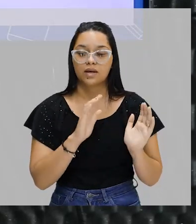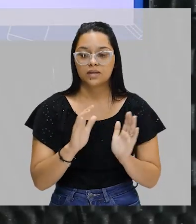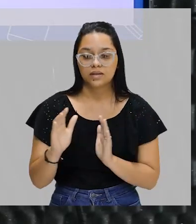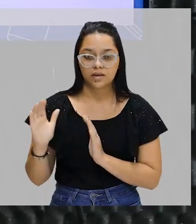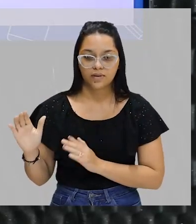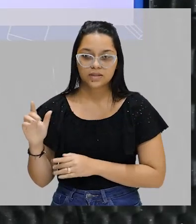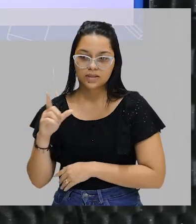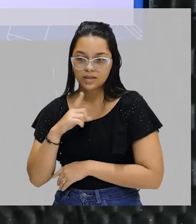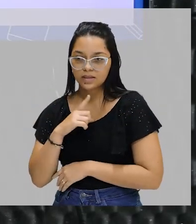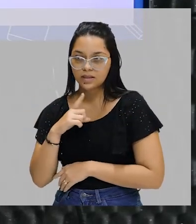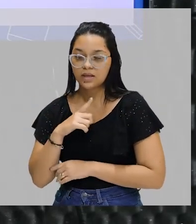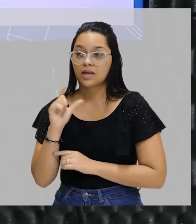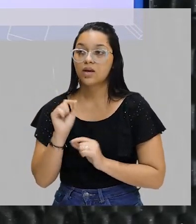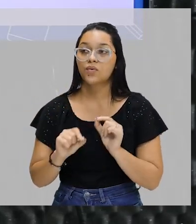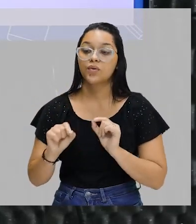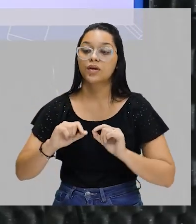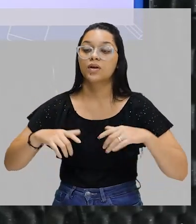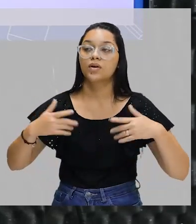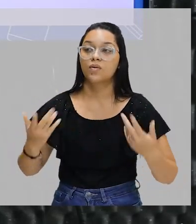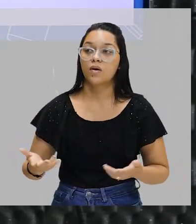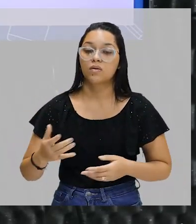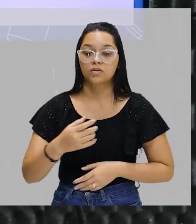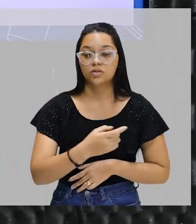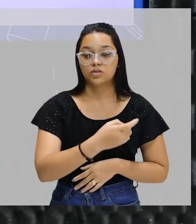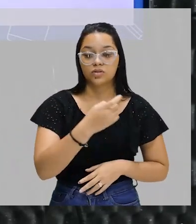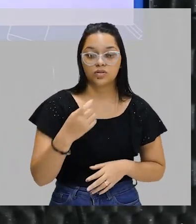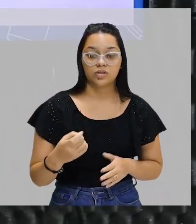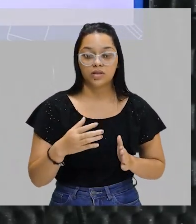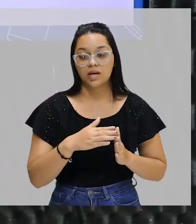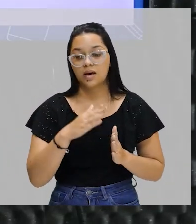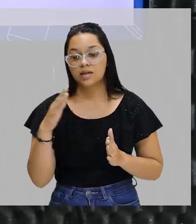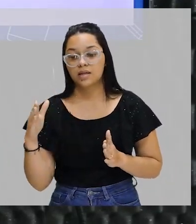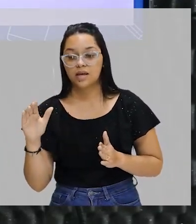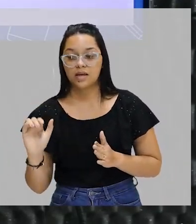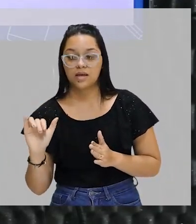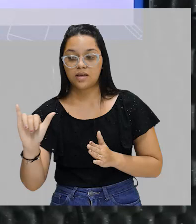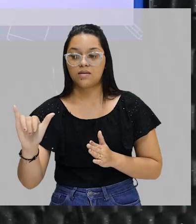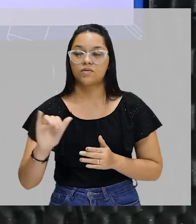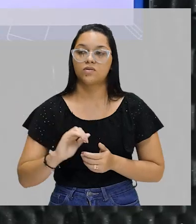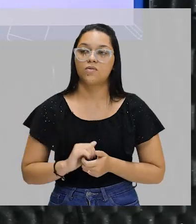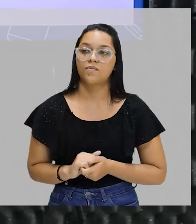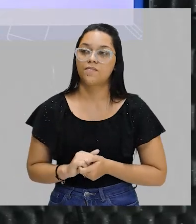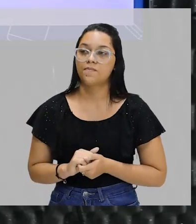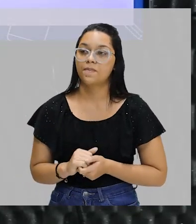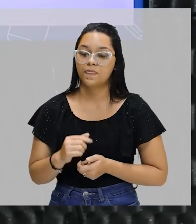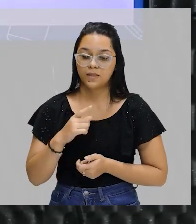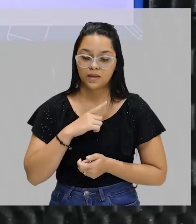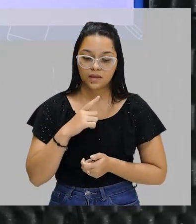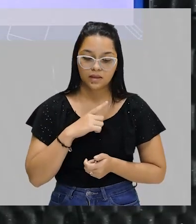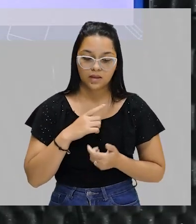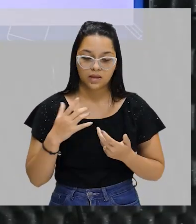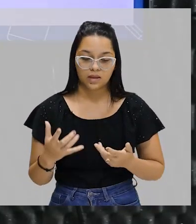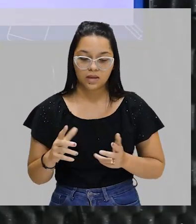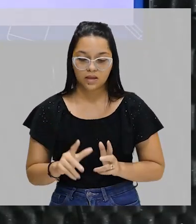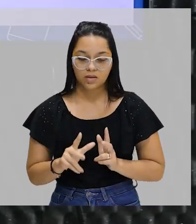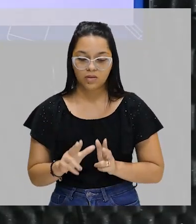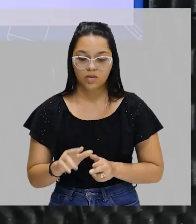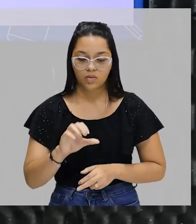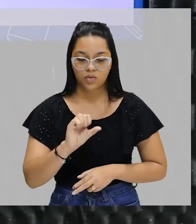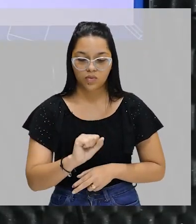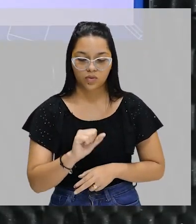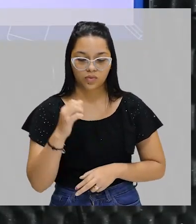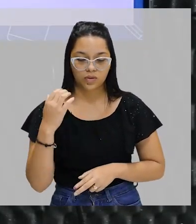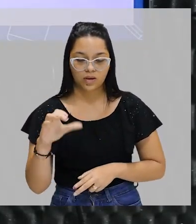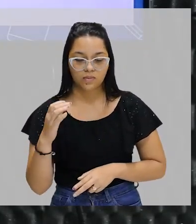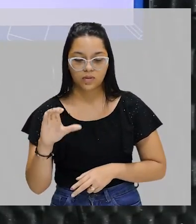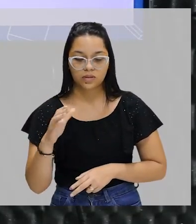de carbonos seria essa, ó, de X até Y, que dá 8 carbonos.